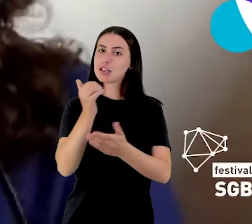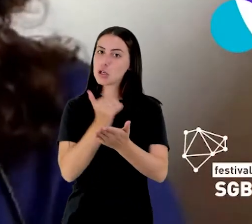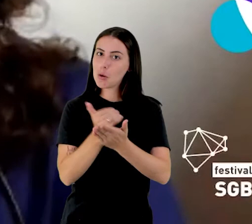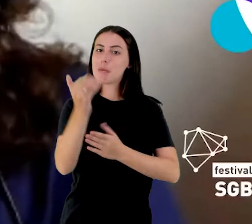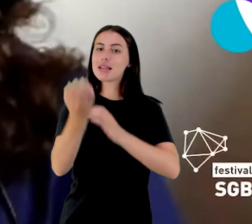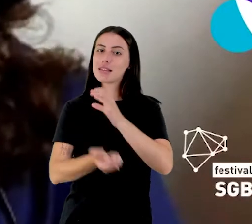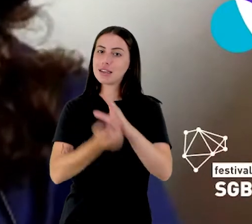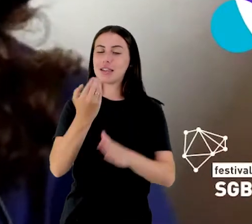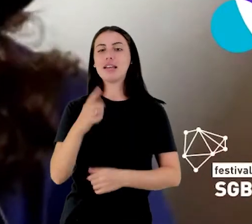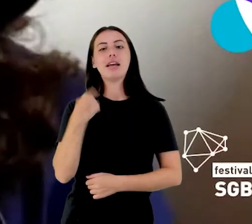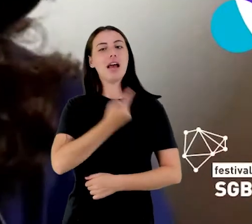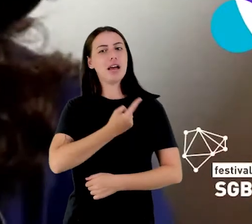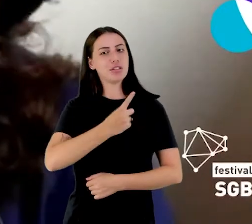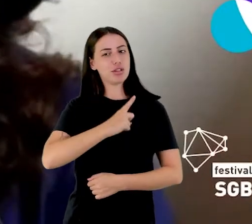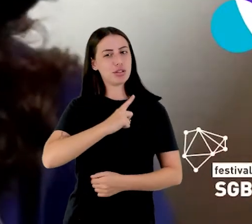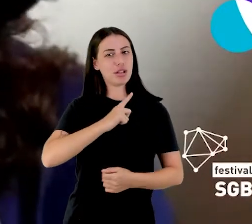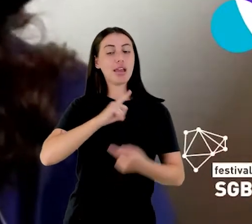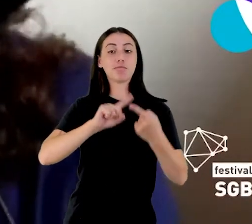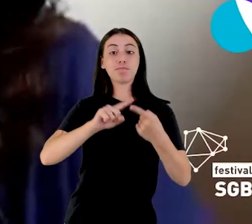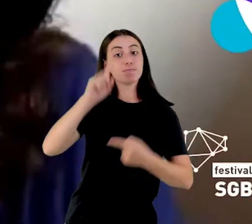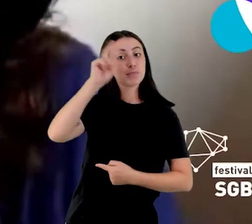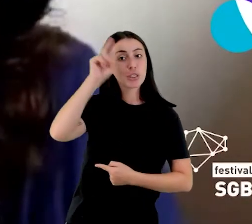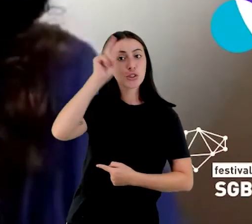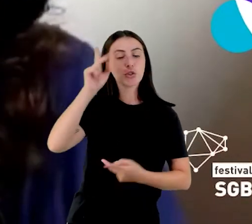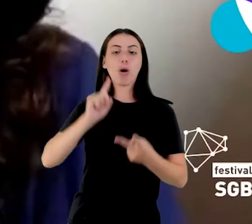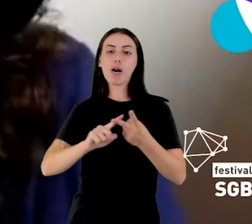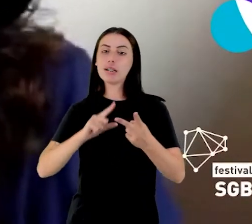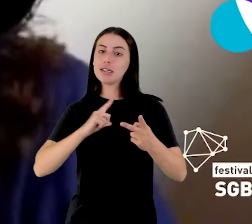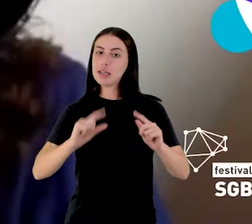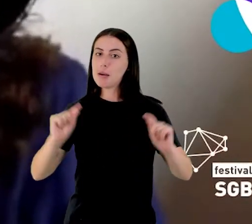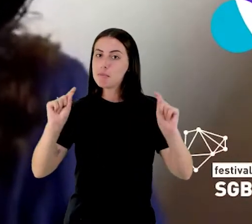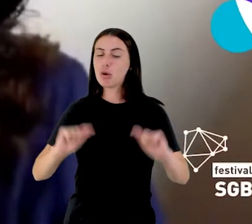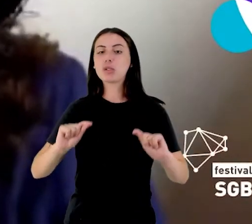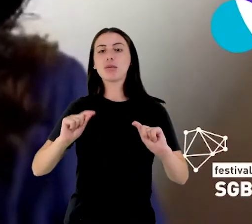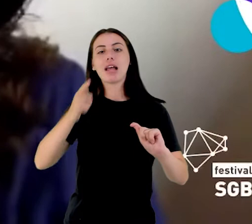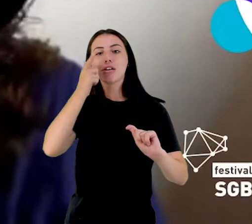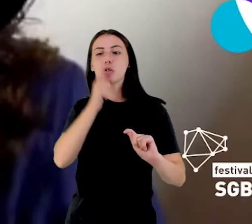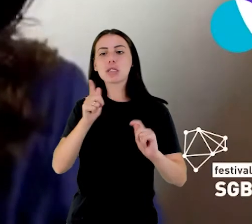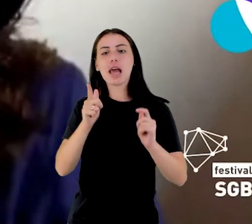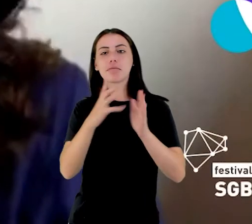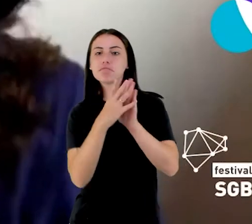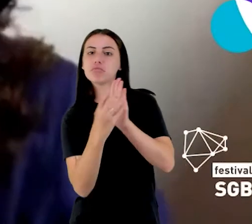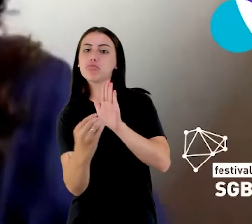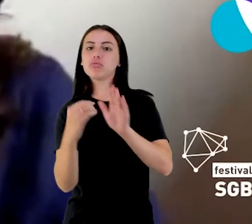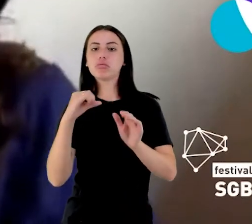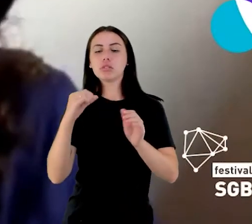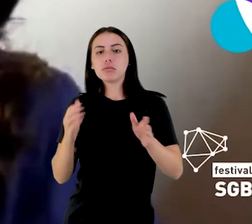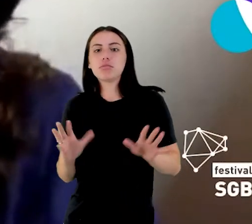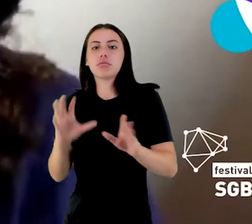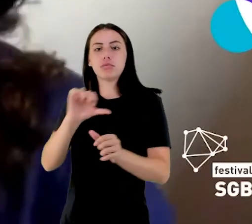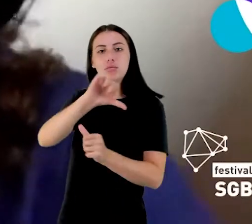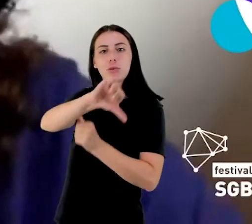numa condição interessante que eu pudesse começar a mostrar o filme. E a gente começou, nessa estratégia de construção